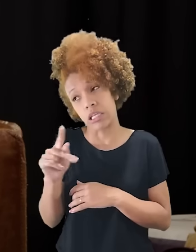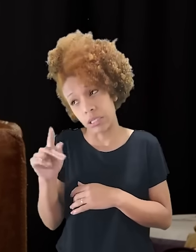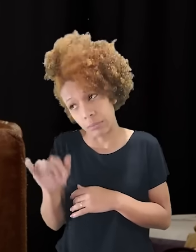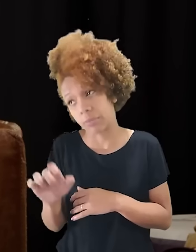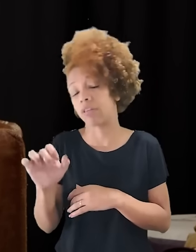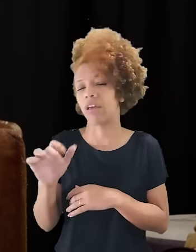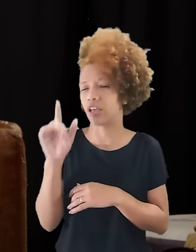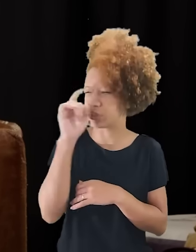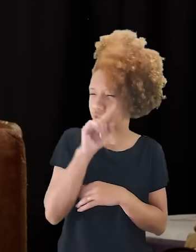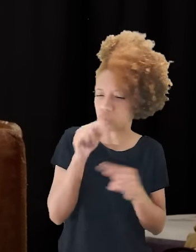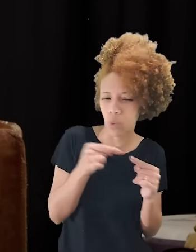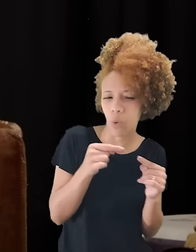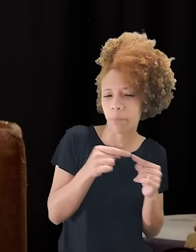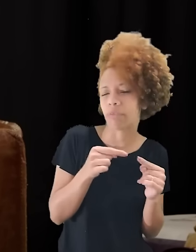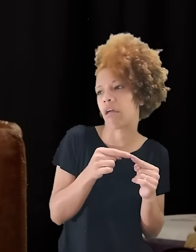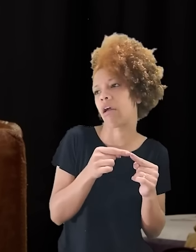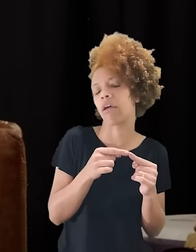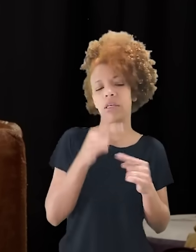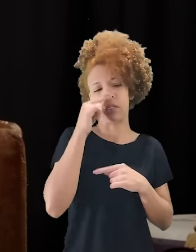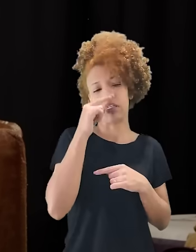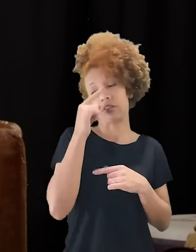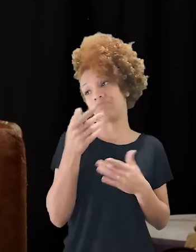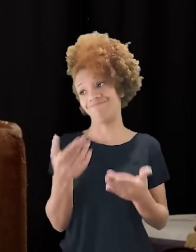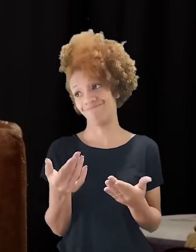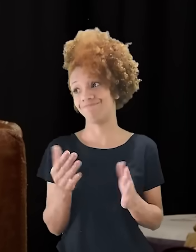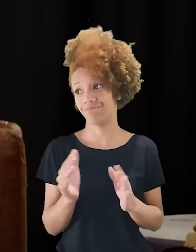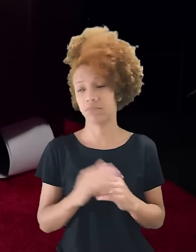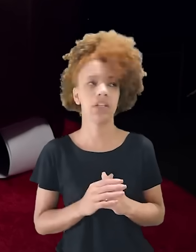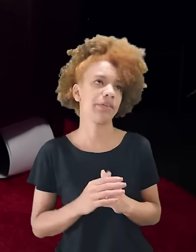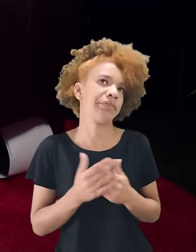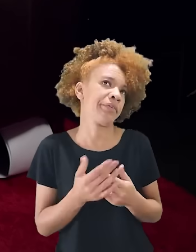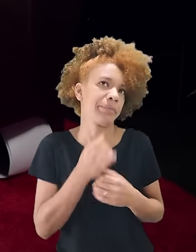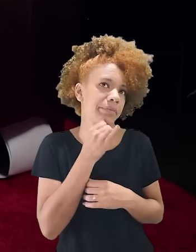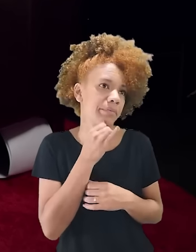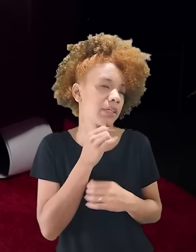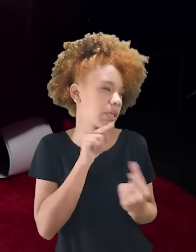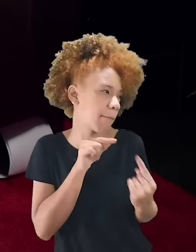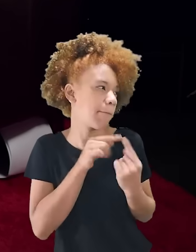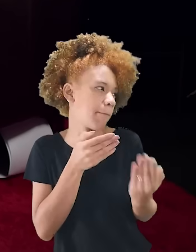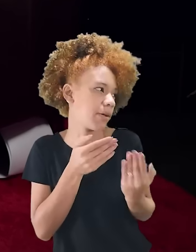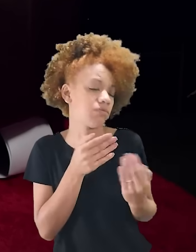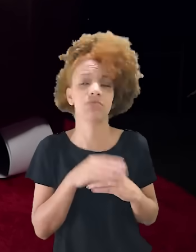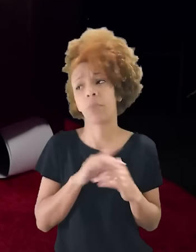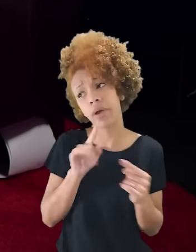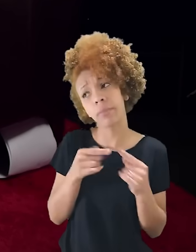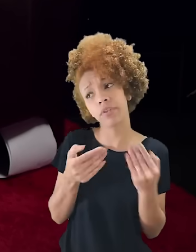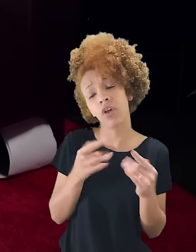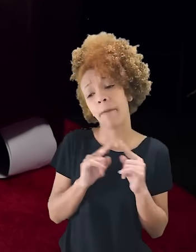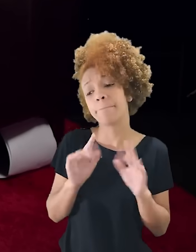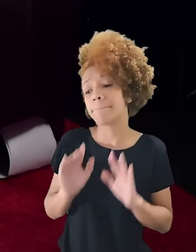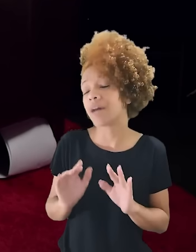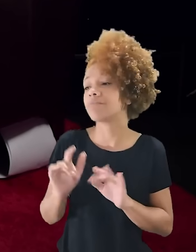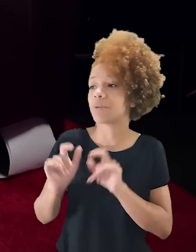você combinar elegância com hiip assim entendeu que é um elemento que que bate é isso um elemento que